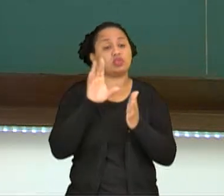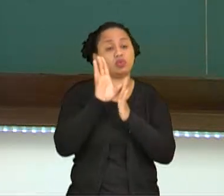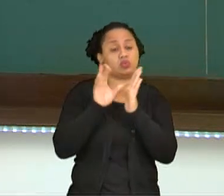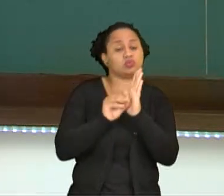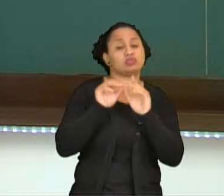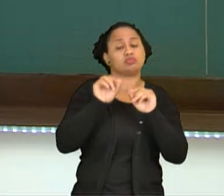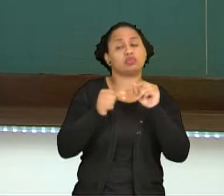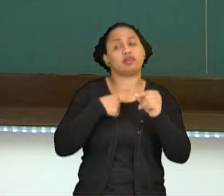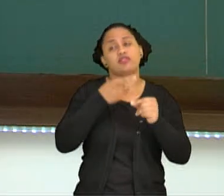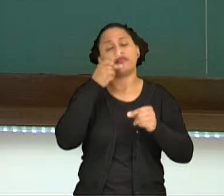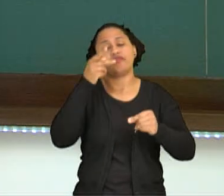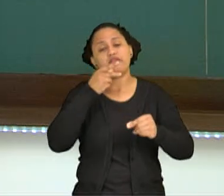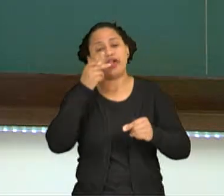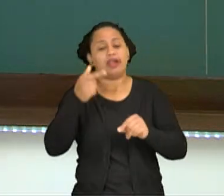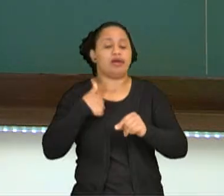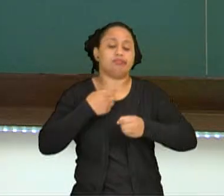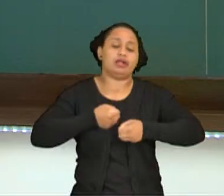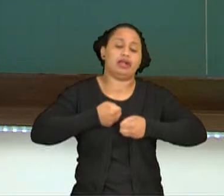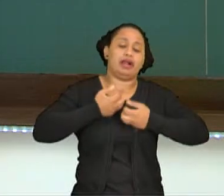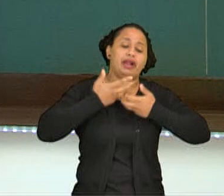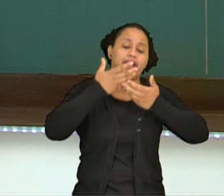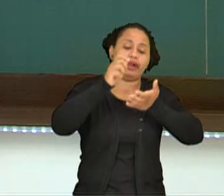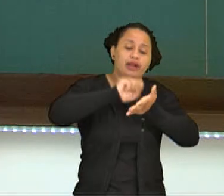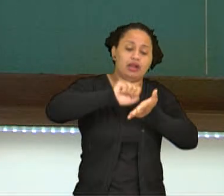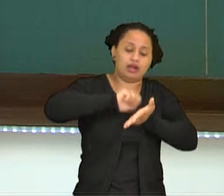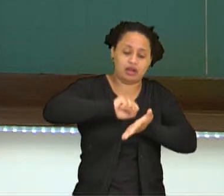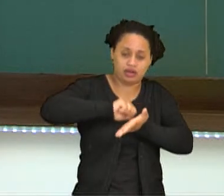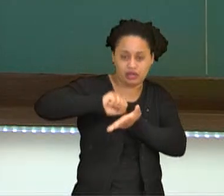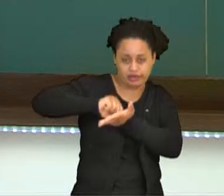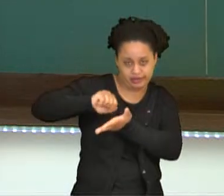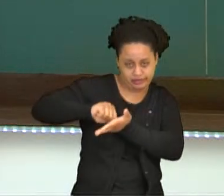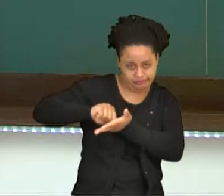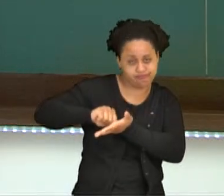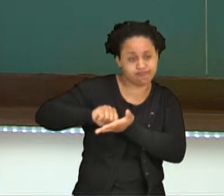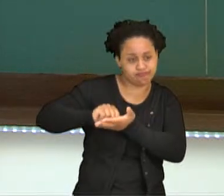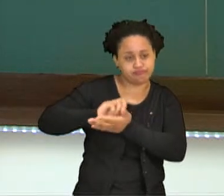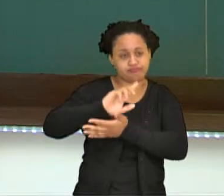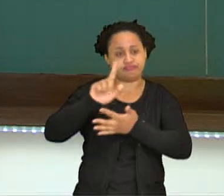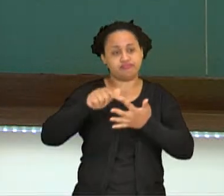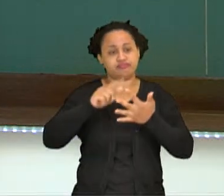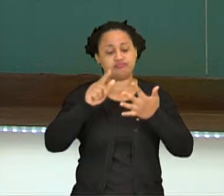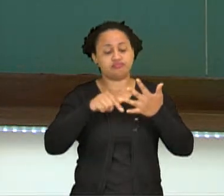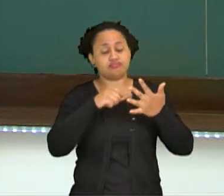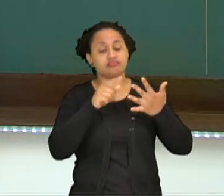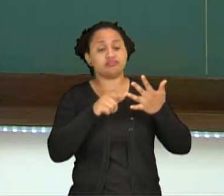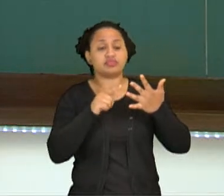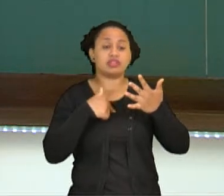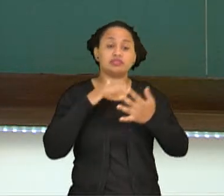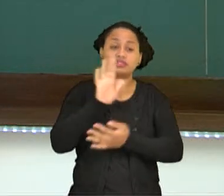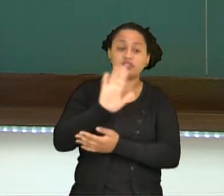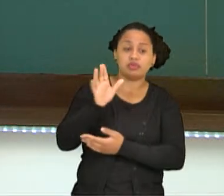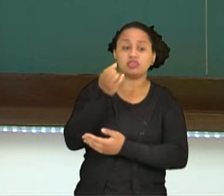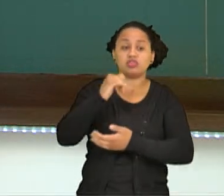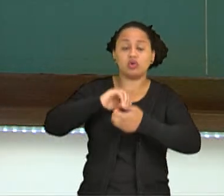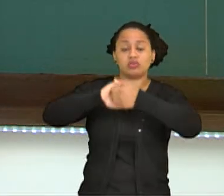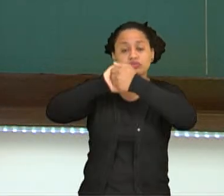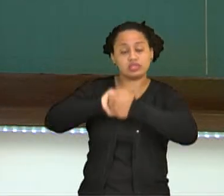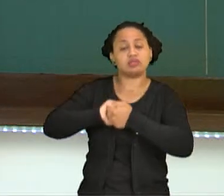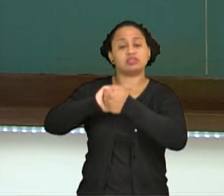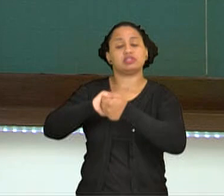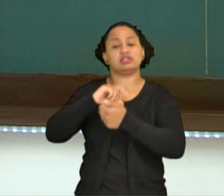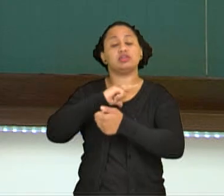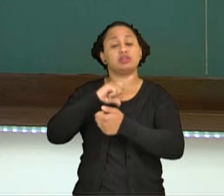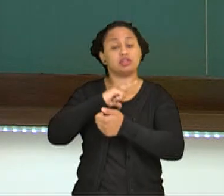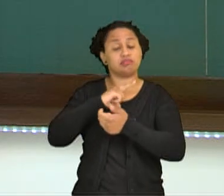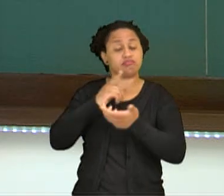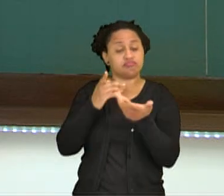quer falar, relatar para quem ela está escrevendo. A despedida ou saudações do remetente, de